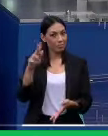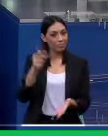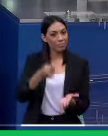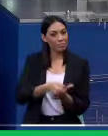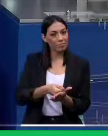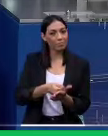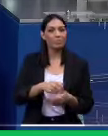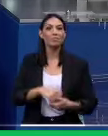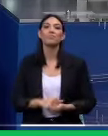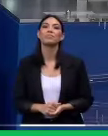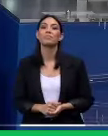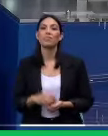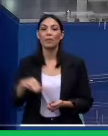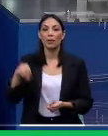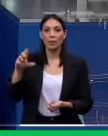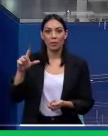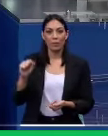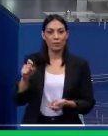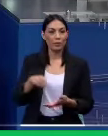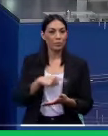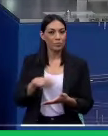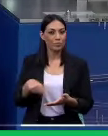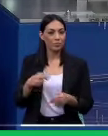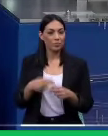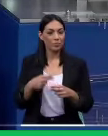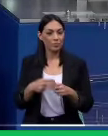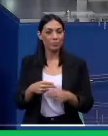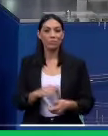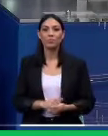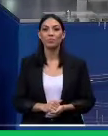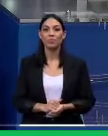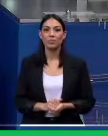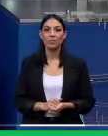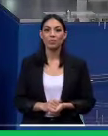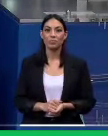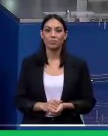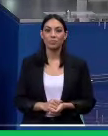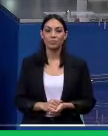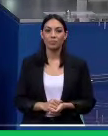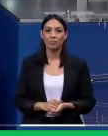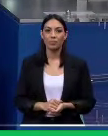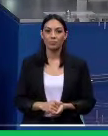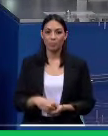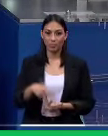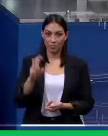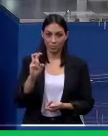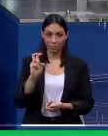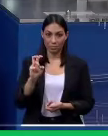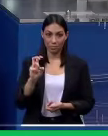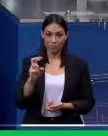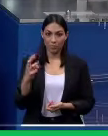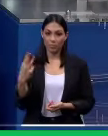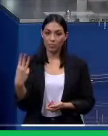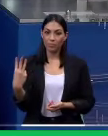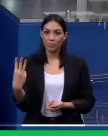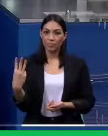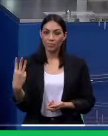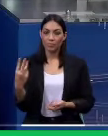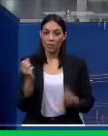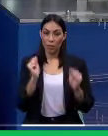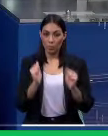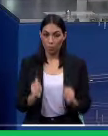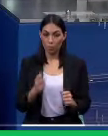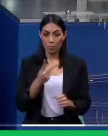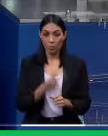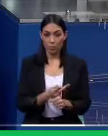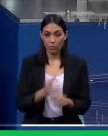Mega Sena é o grande clássico das loterias Caixa. Vem chegando mais um número, é bola 53. Você pode levar prêmios